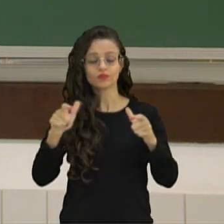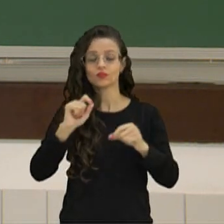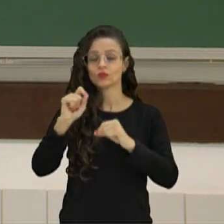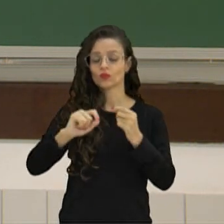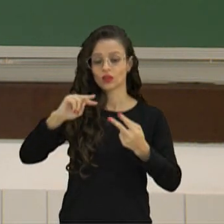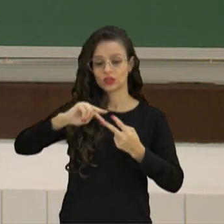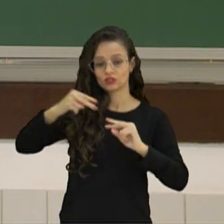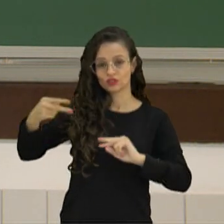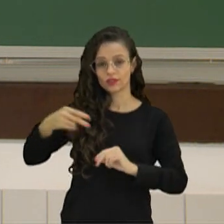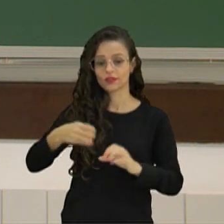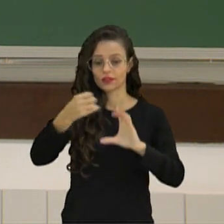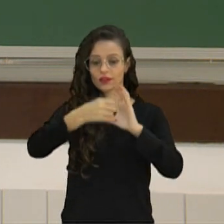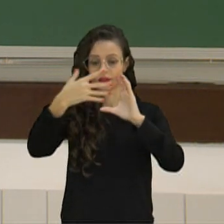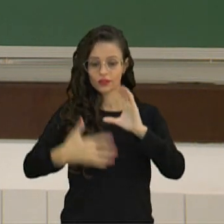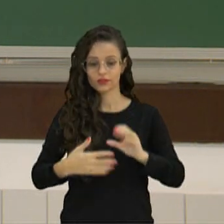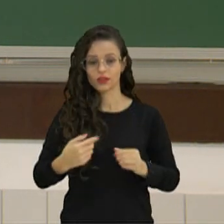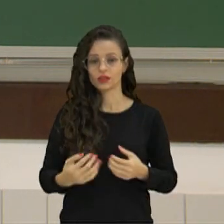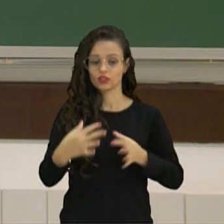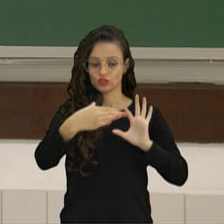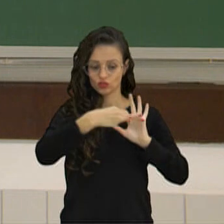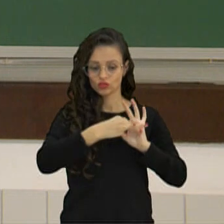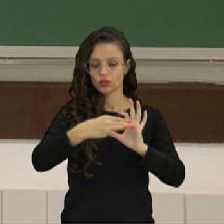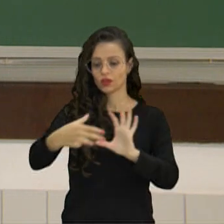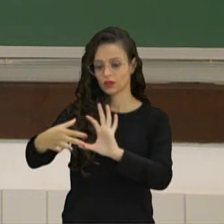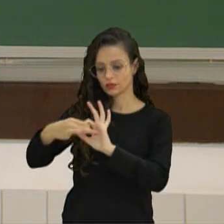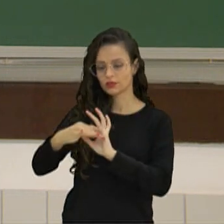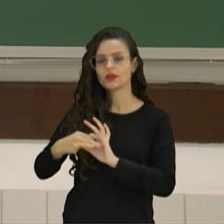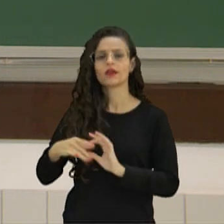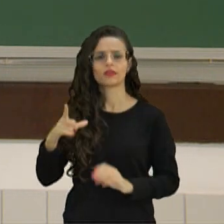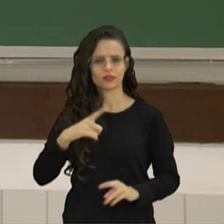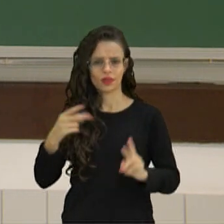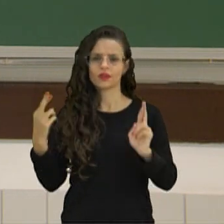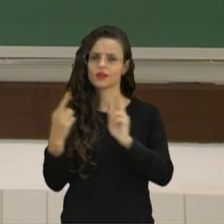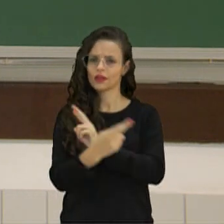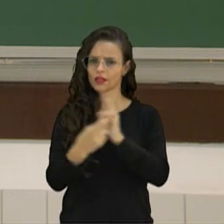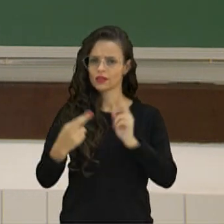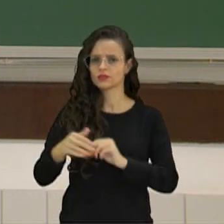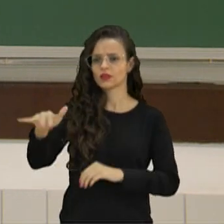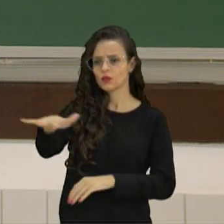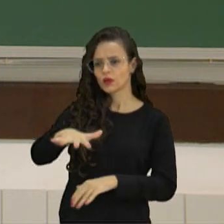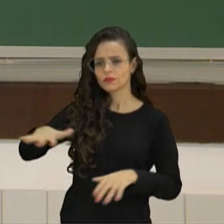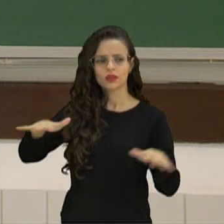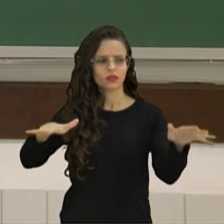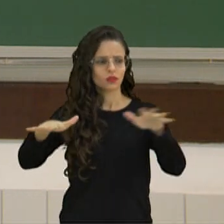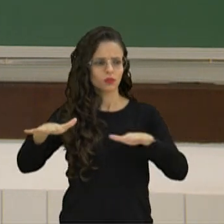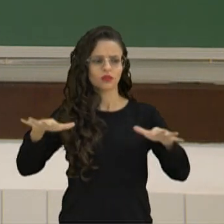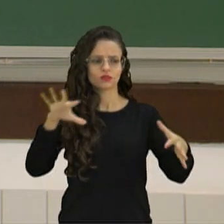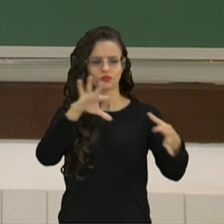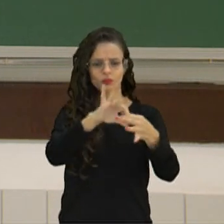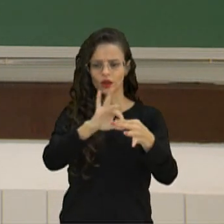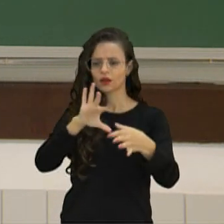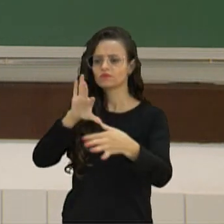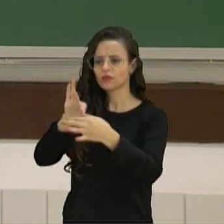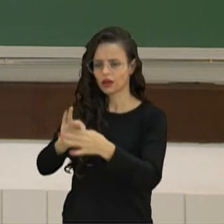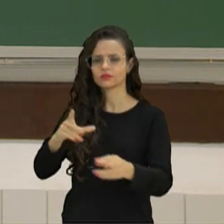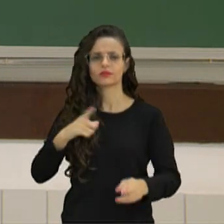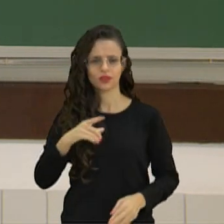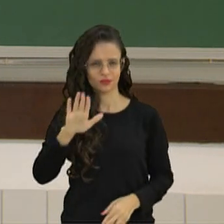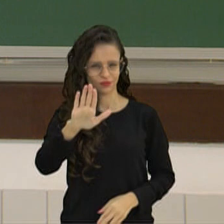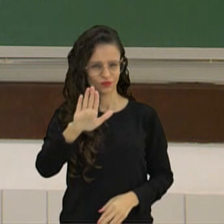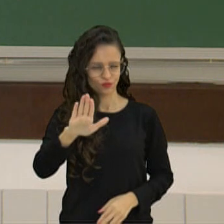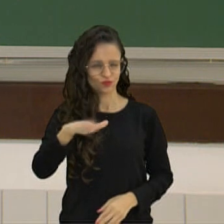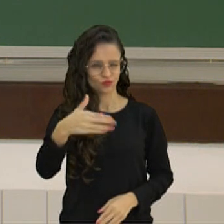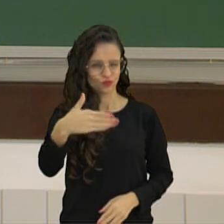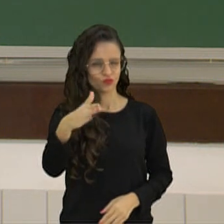nossas características está relacionada ao nosso ambiente, à nossa relação com o próprio ambiente. Vamos ver isso mais à frente, senão eu vou